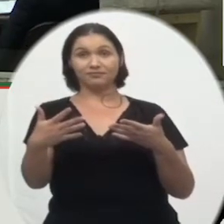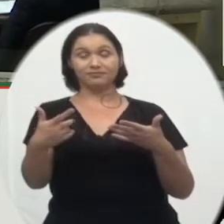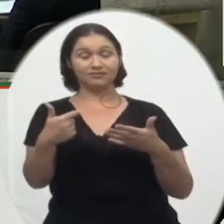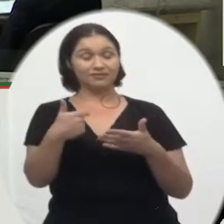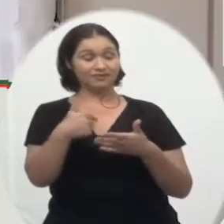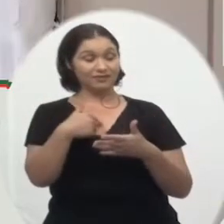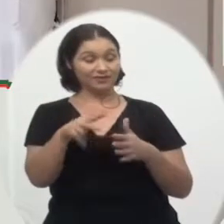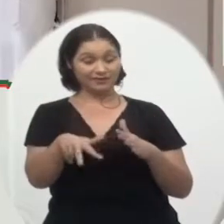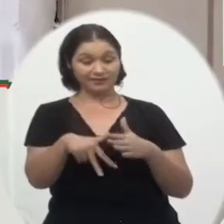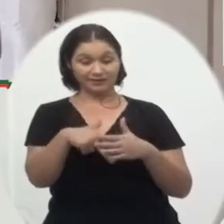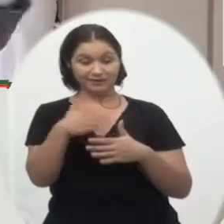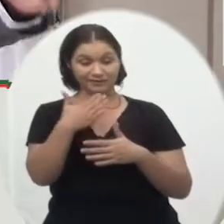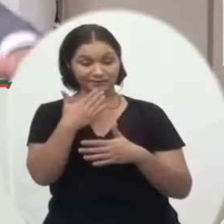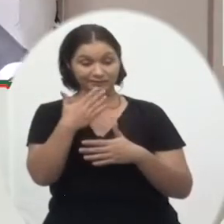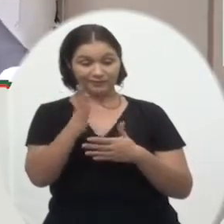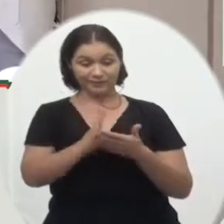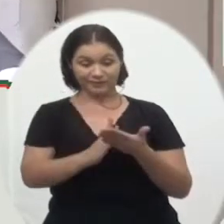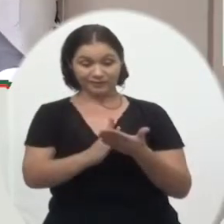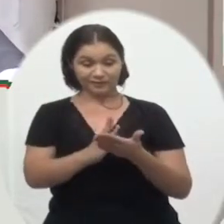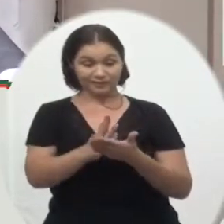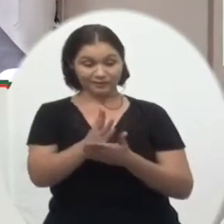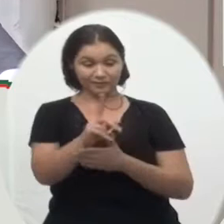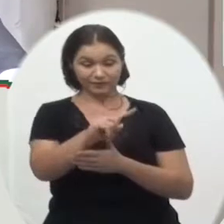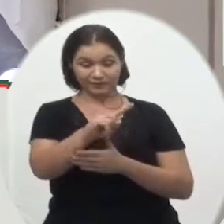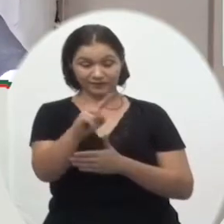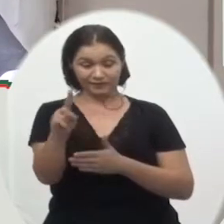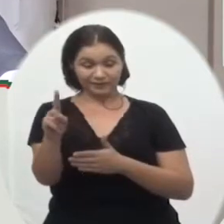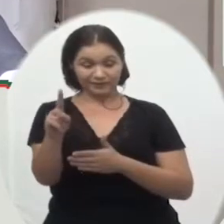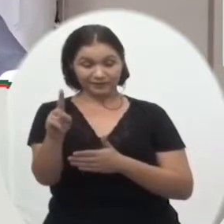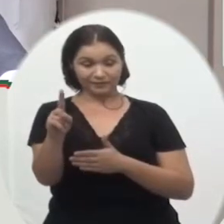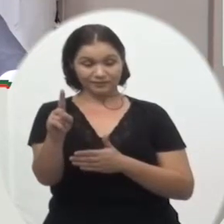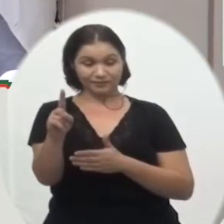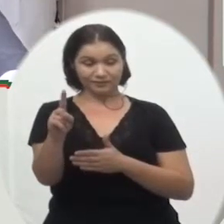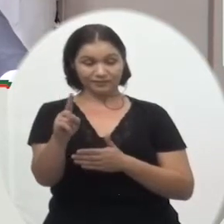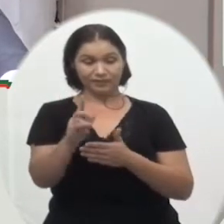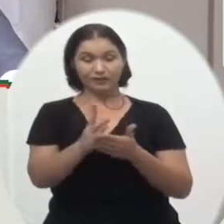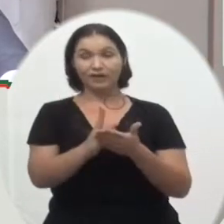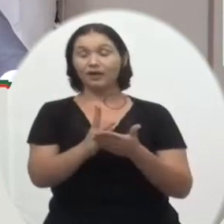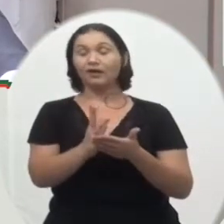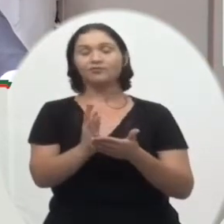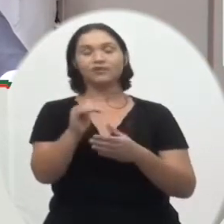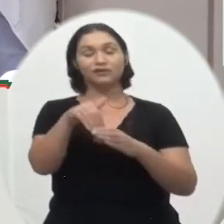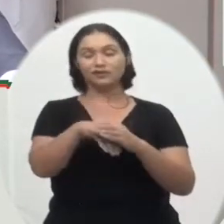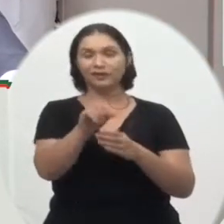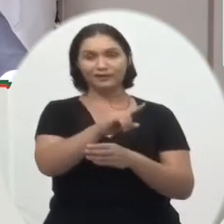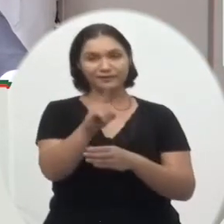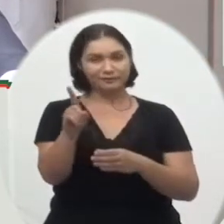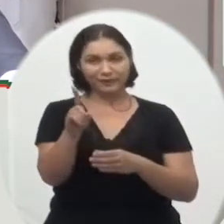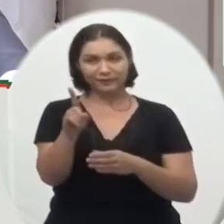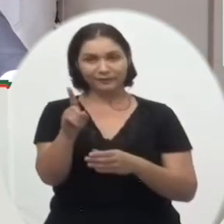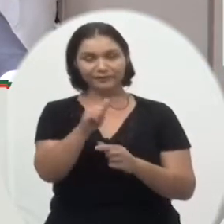ridículo eu subir na tribuna e pedir para ser votado, o contrário à proposta do governo, porque